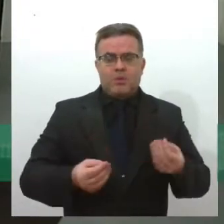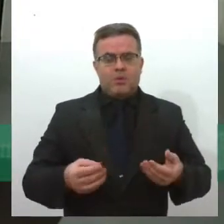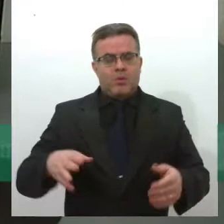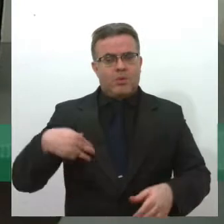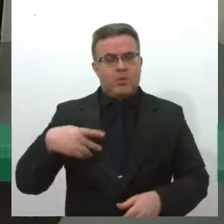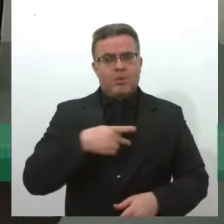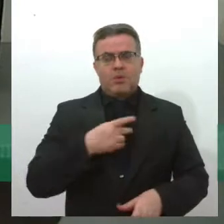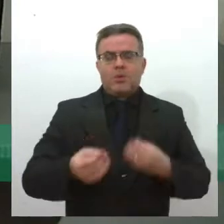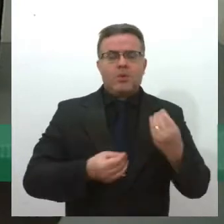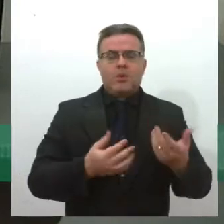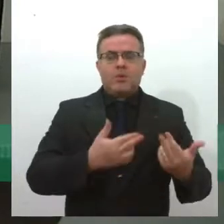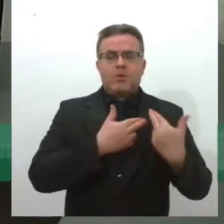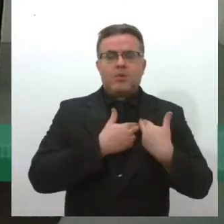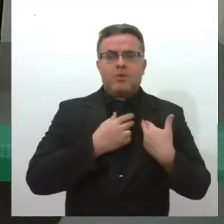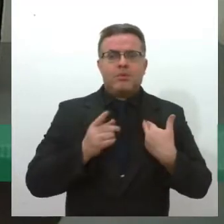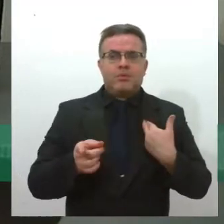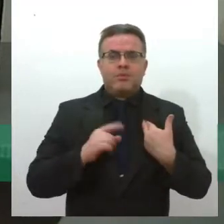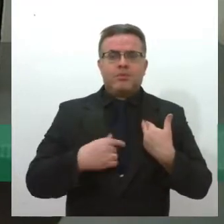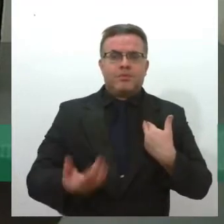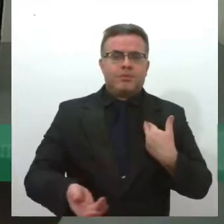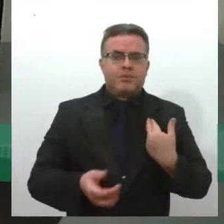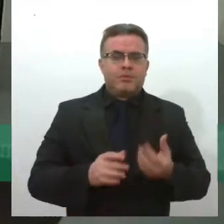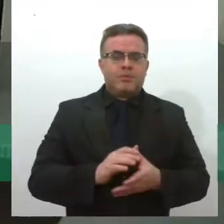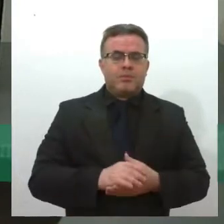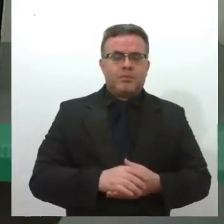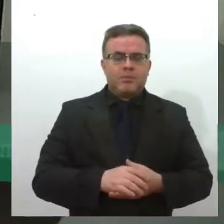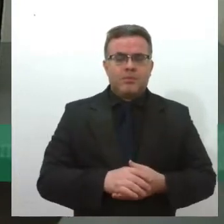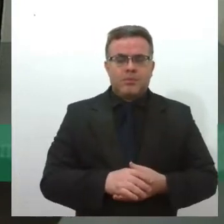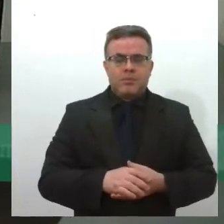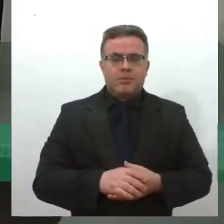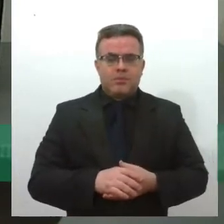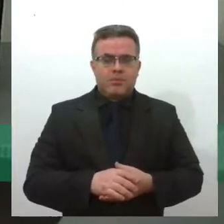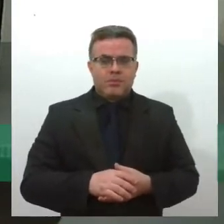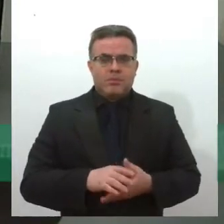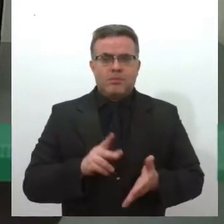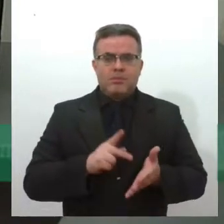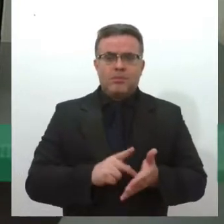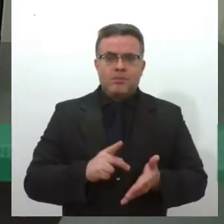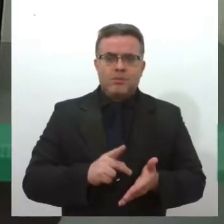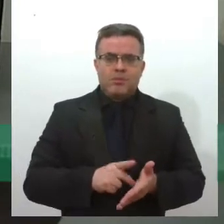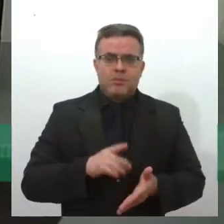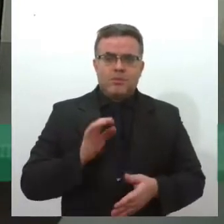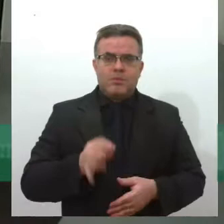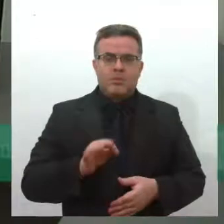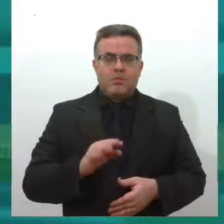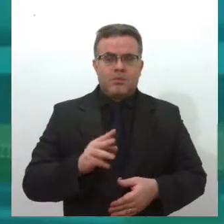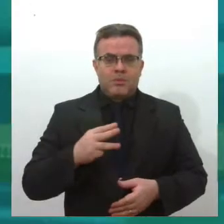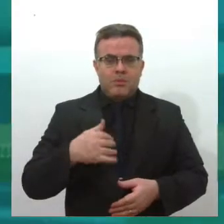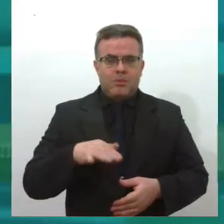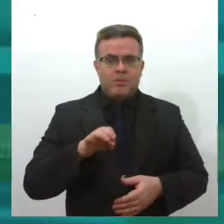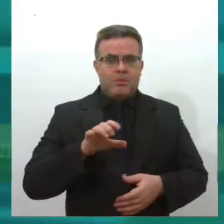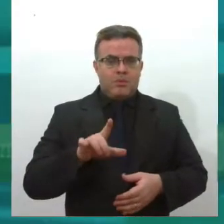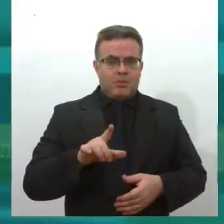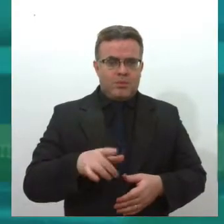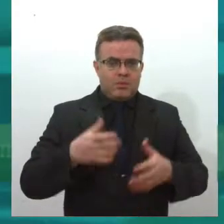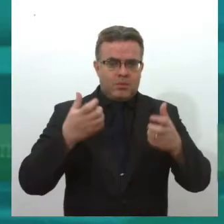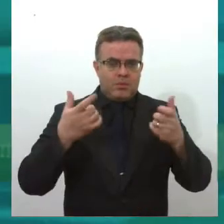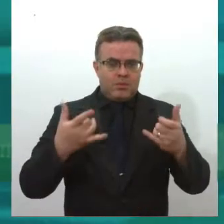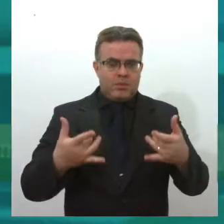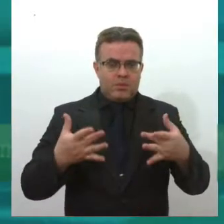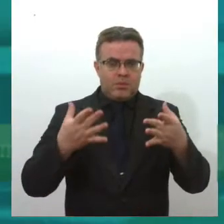Público? Permite, Manuel. Pois é. Manuel, muita